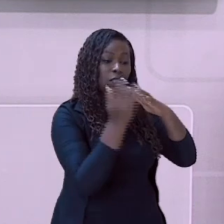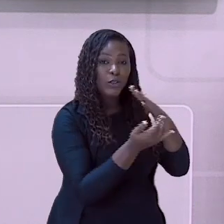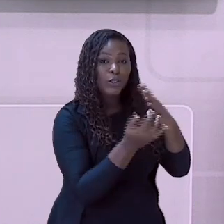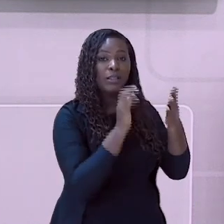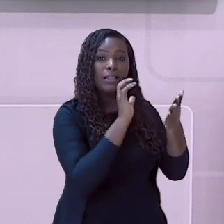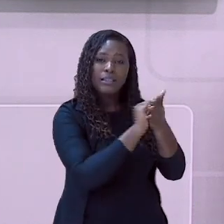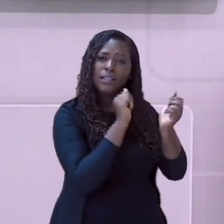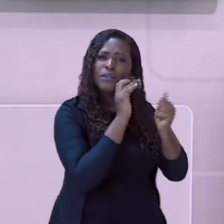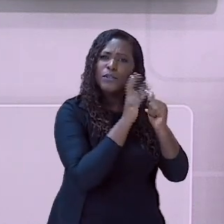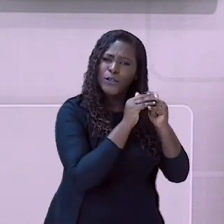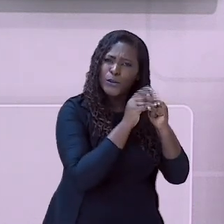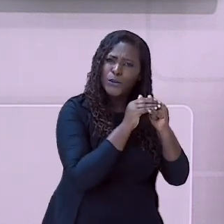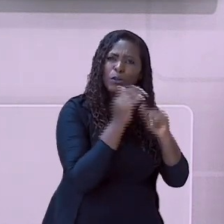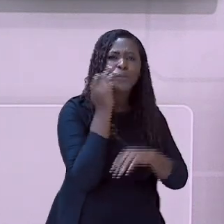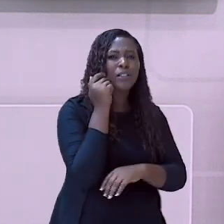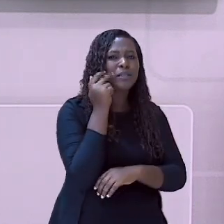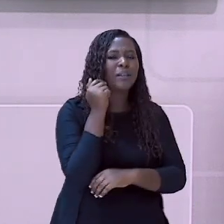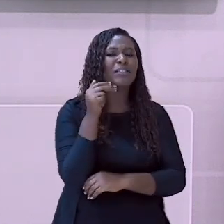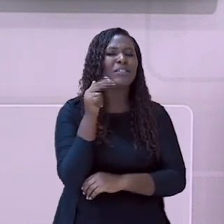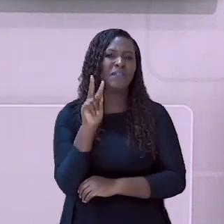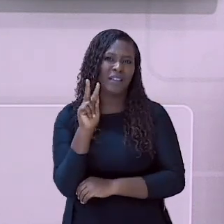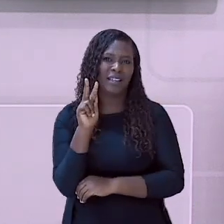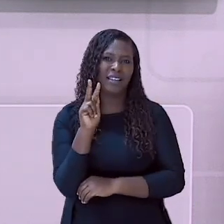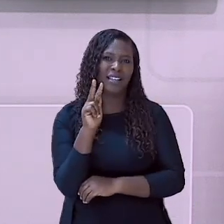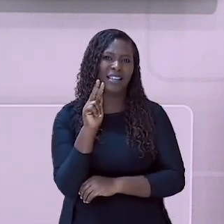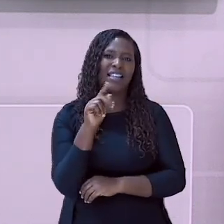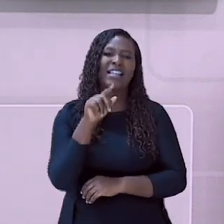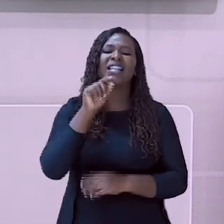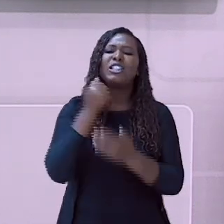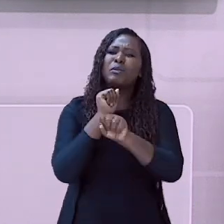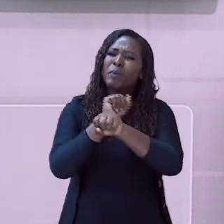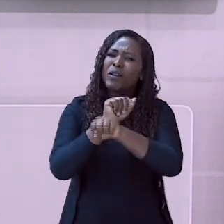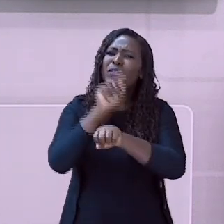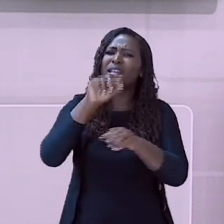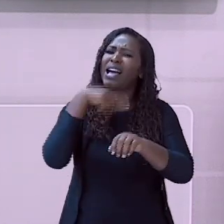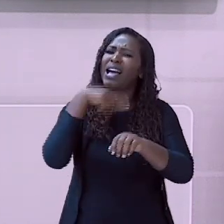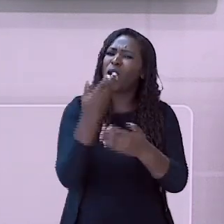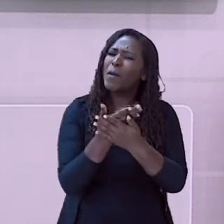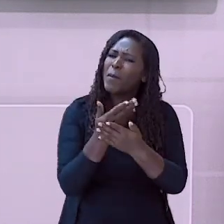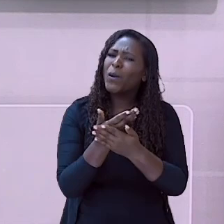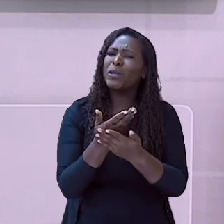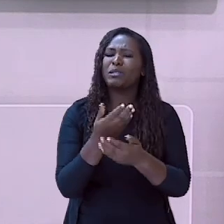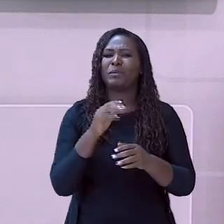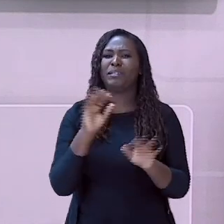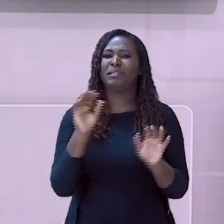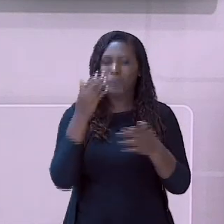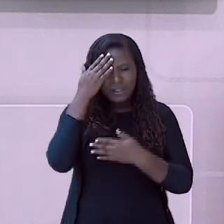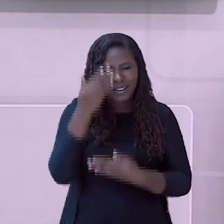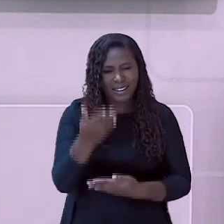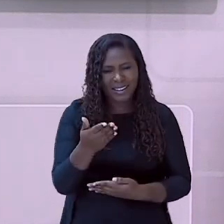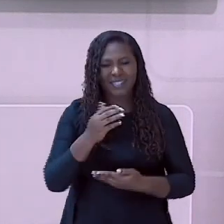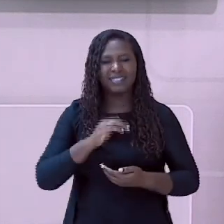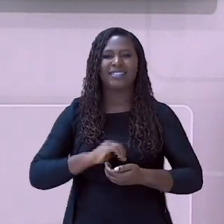inscreva em nosso canal do YouTube SMED GV. Aguardo vocês na próxima aula. Muito obrigada!